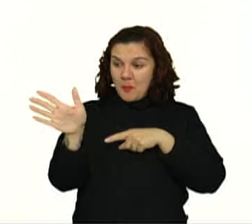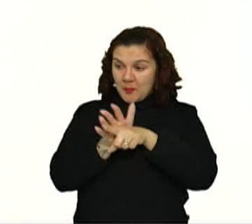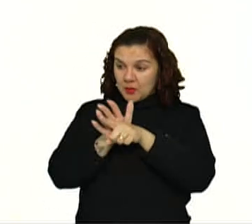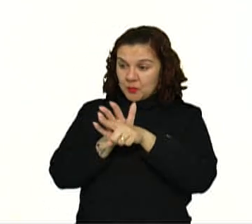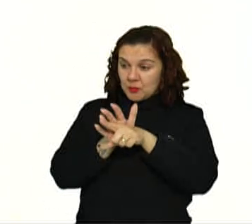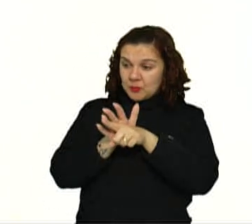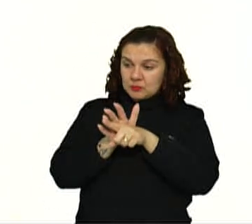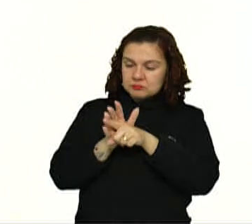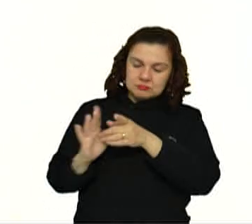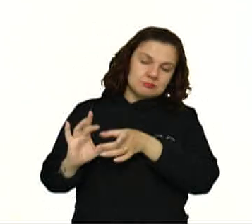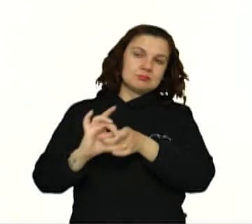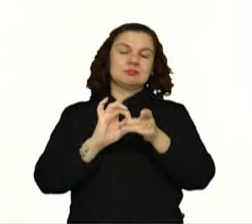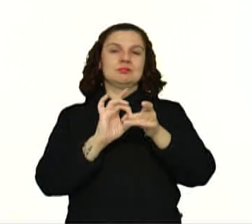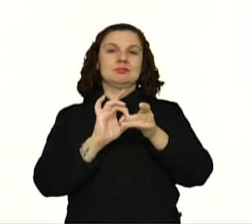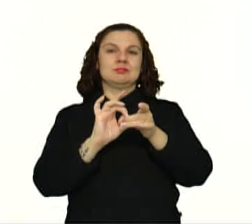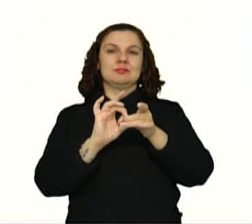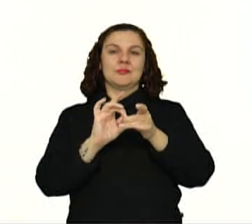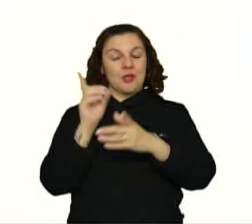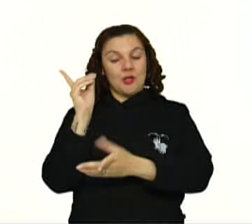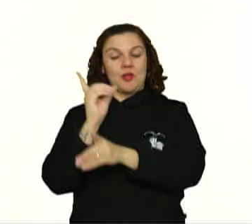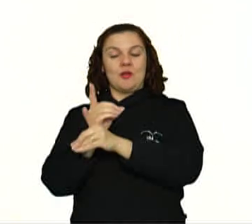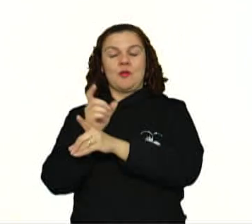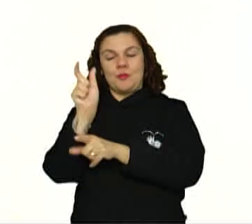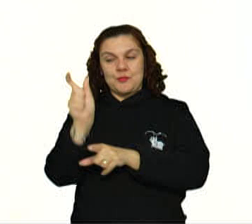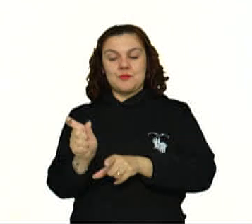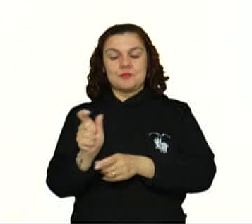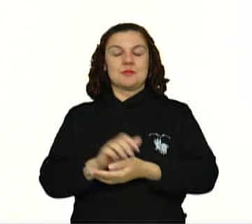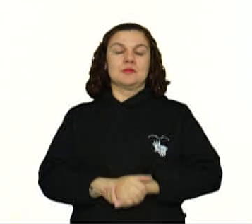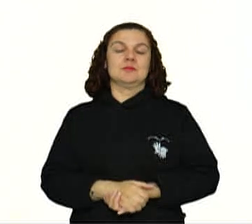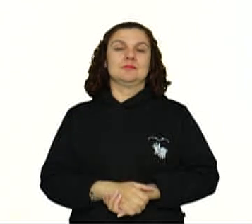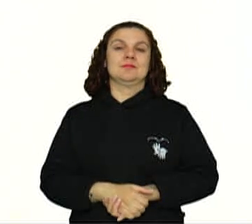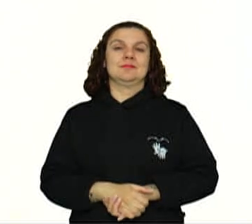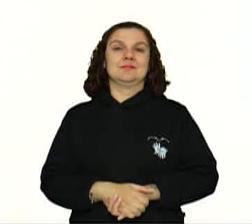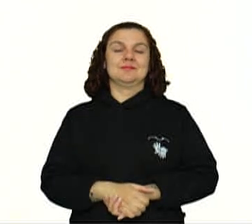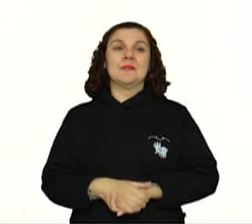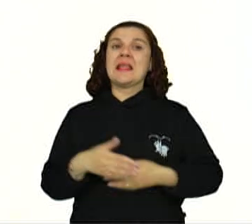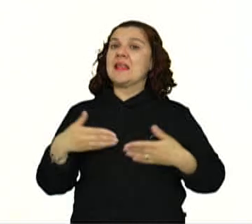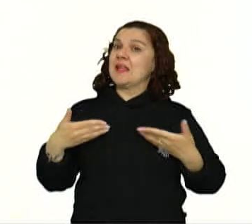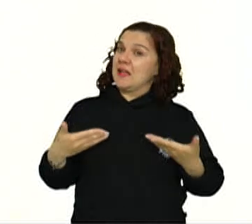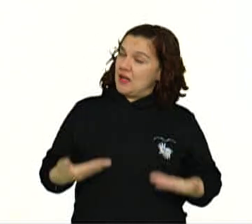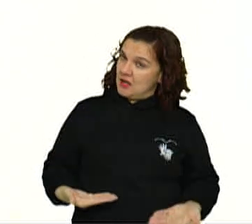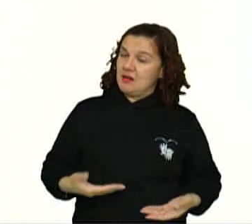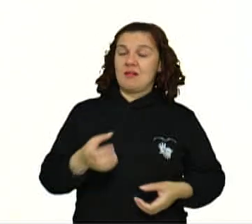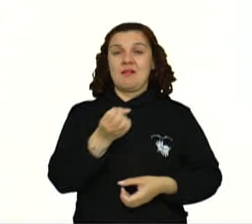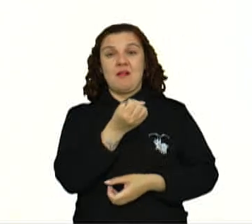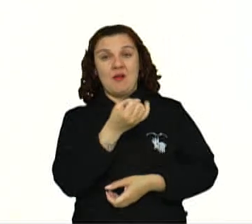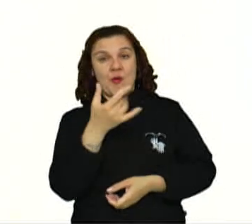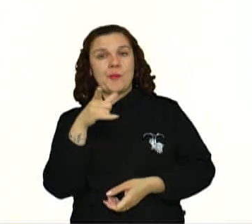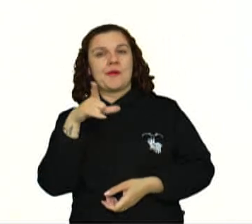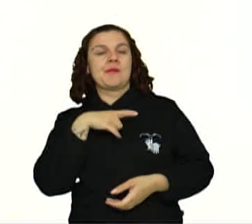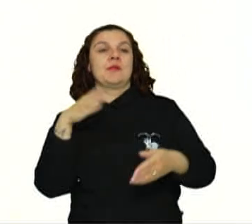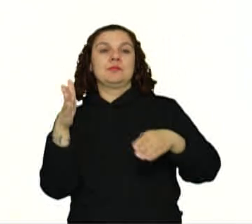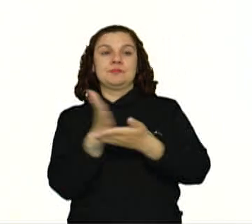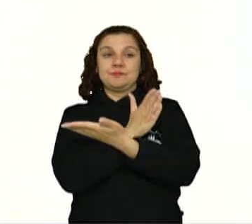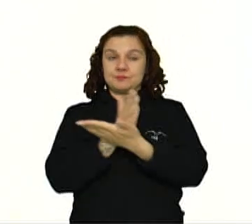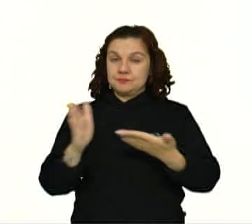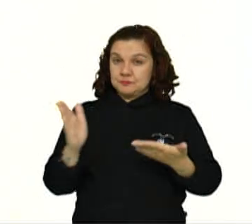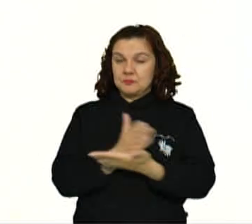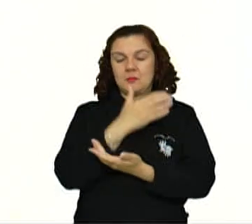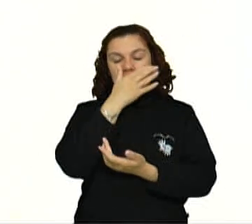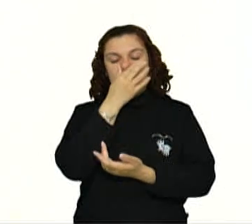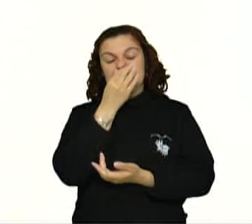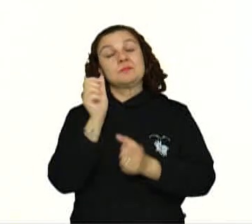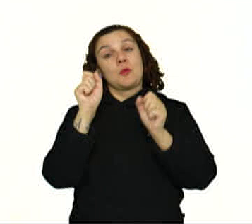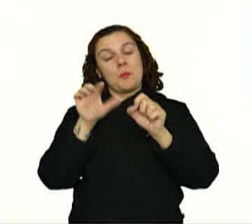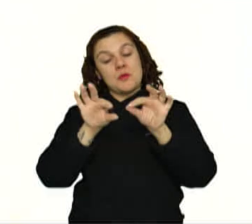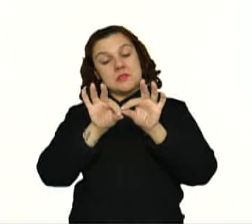pergunta, automaticamente você já tem a resposta. Claro que o sujeito ele tem suas classificações. Ele pode